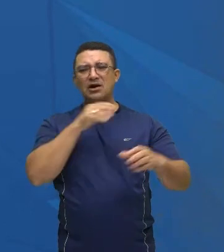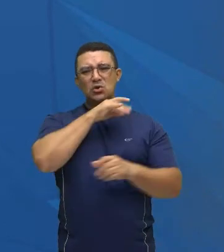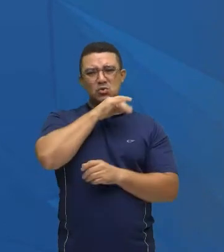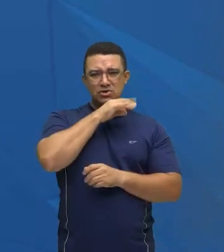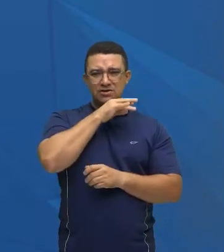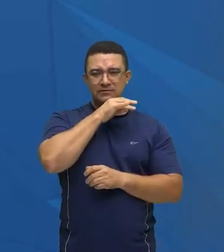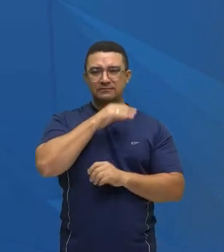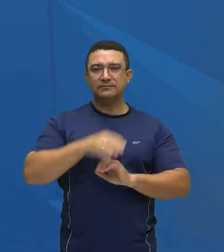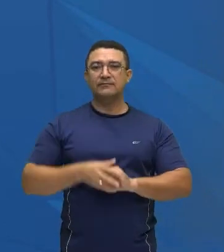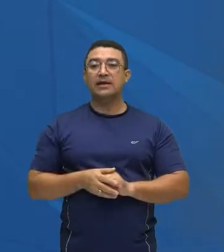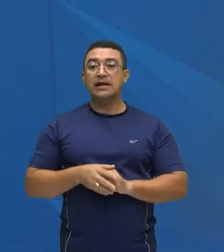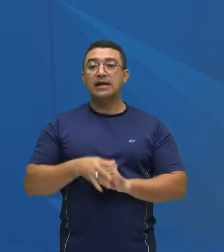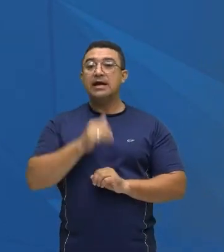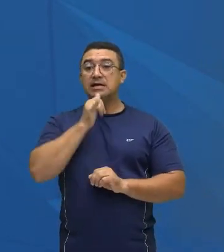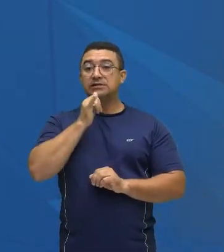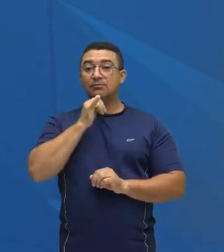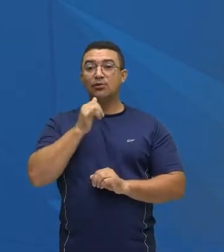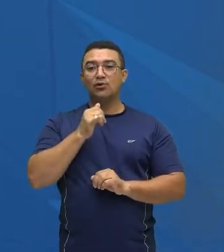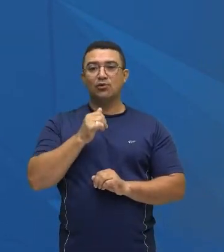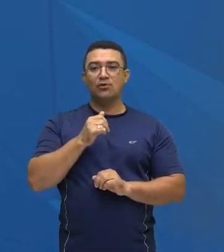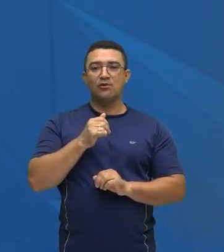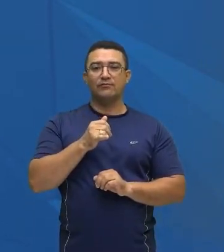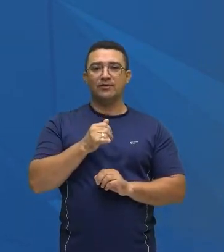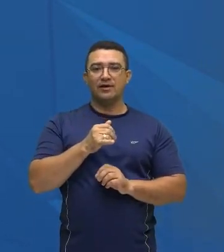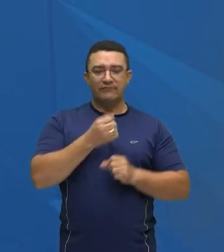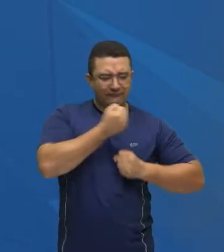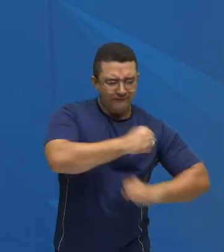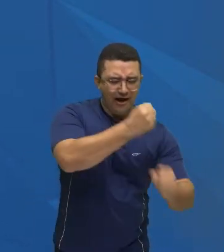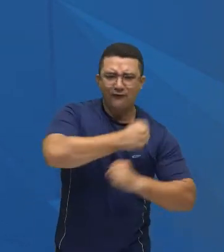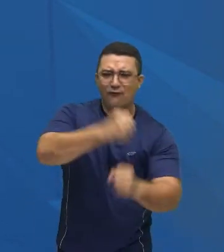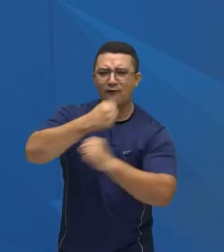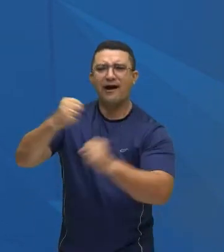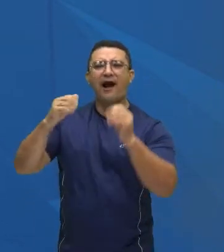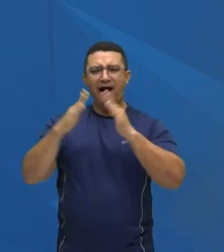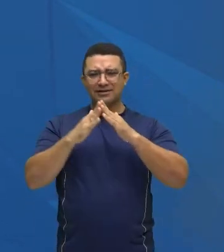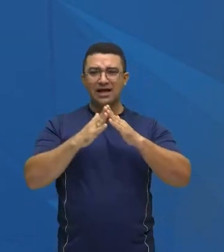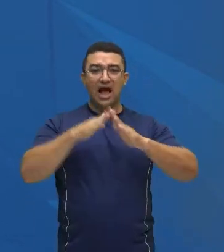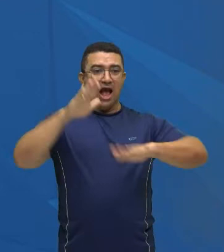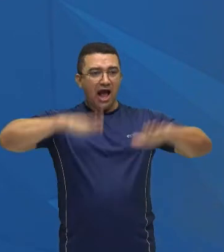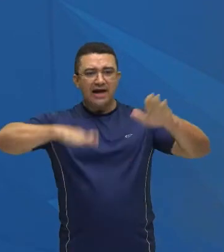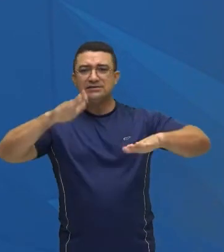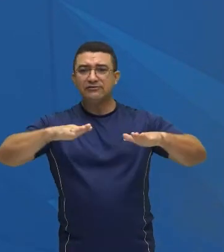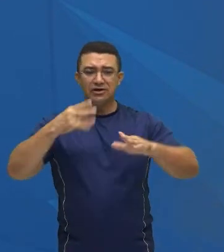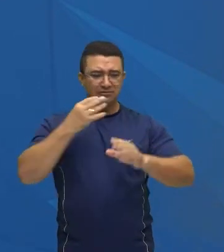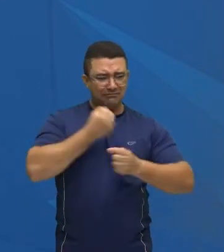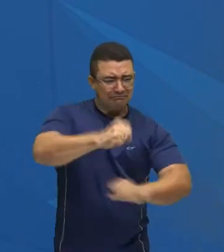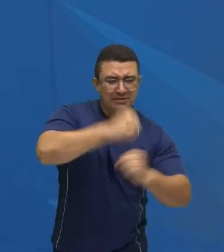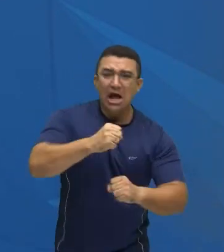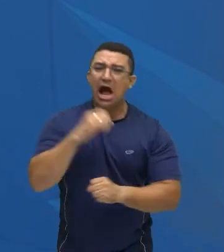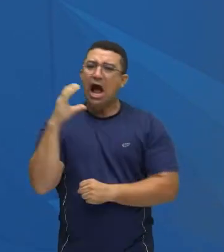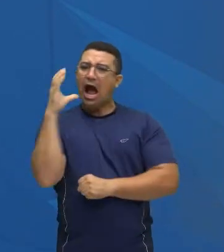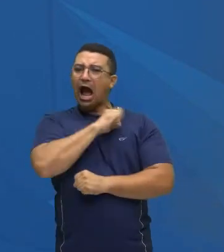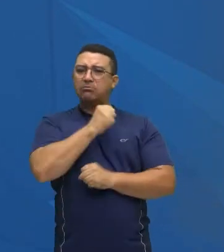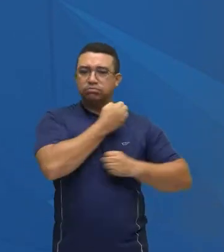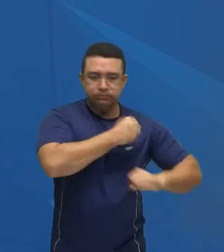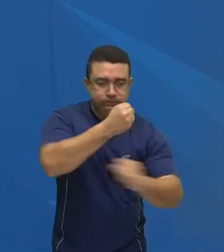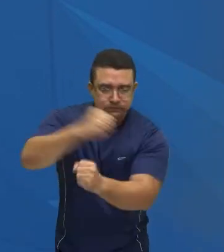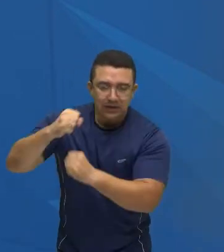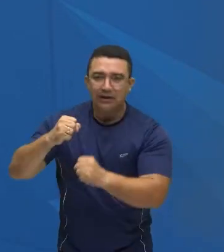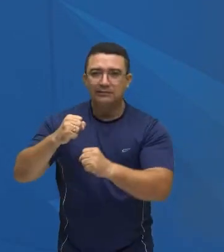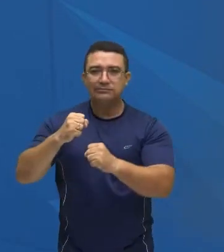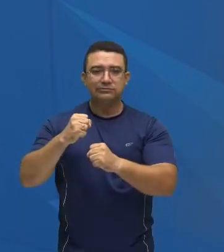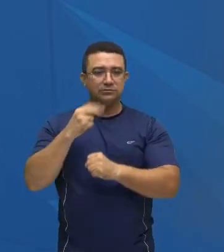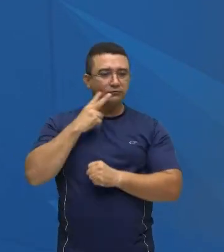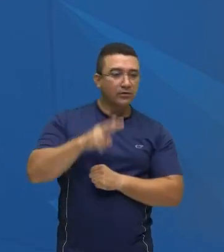eu varro a casa com pressa, às vezes fica ainda tudo sujo, realmente, às vezes a gente ali tá com pressa, aí eu preciso sair. A mãe da gente falou assim, olha,